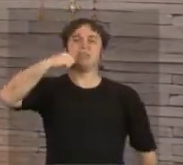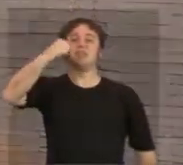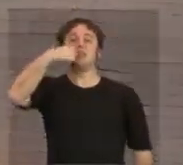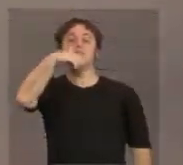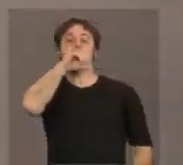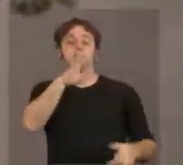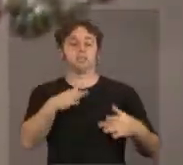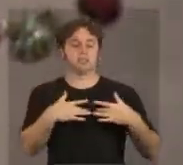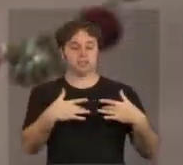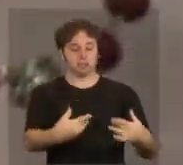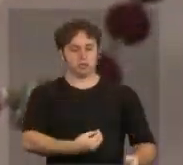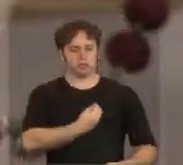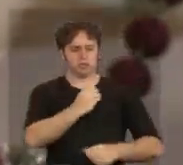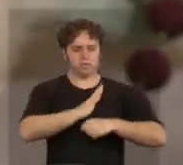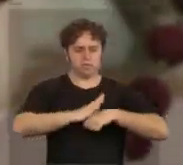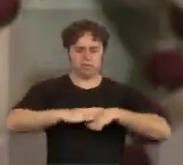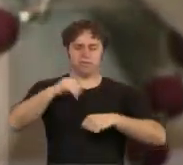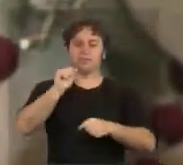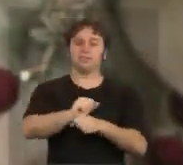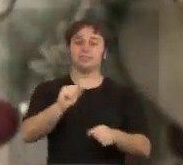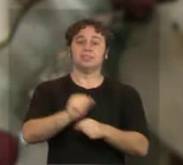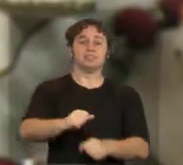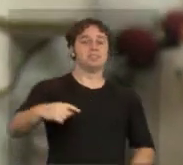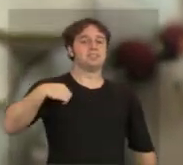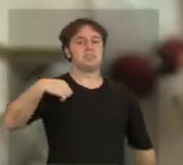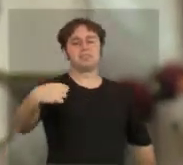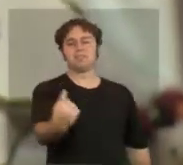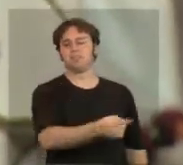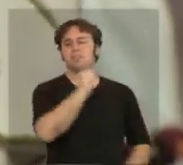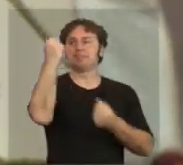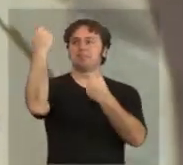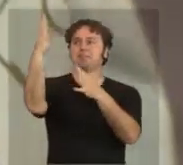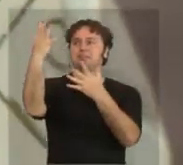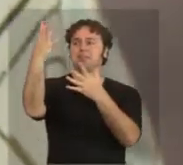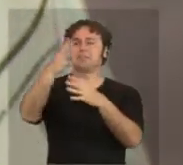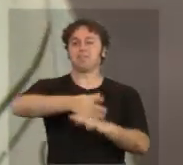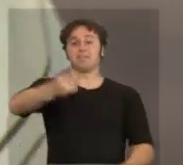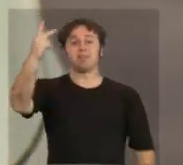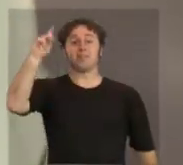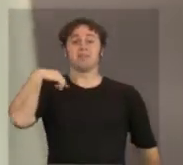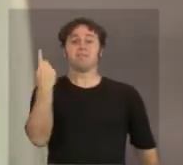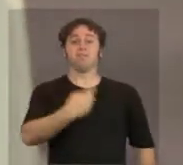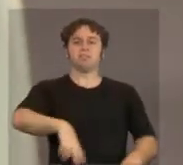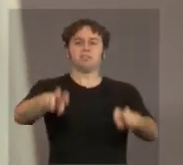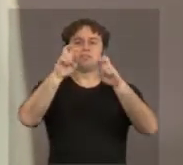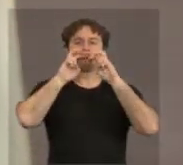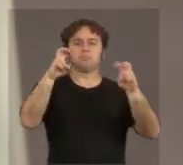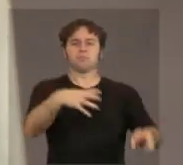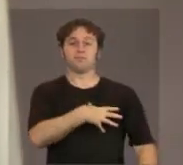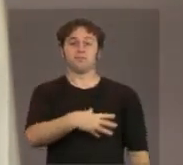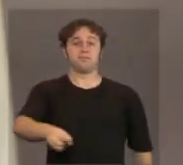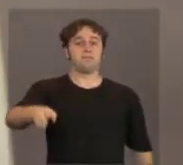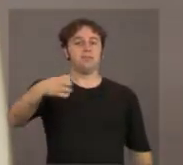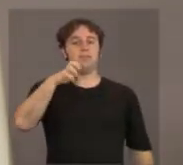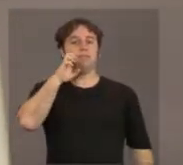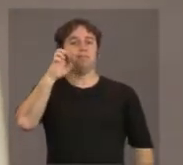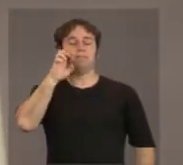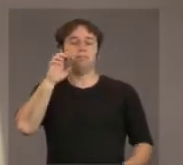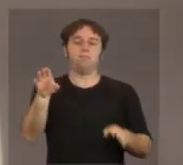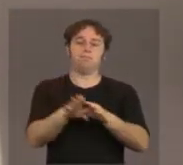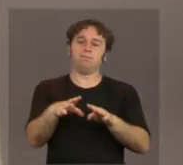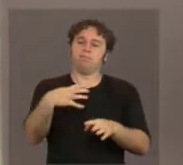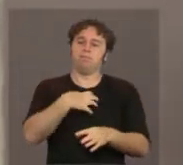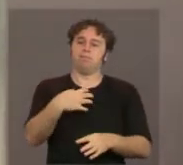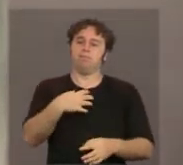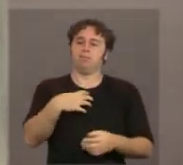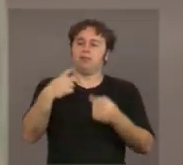Salve, Rainha, Mãe de Misericórdia, vida, doçura e esperança nossa salve. A vós bradamos, degredados filhos de